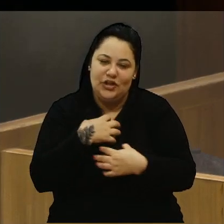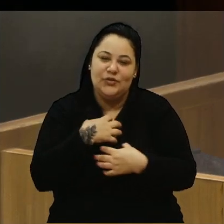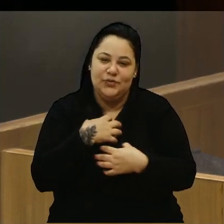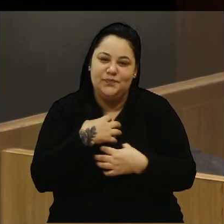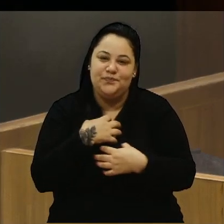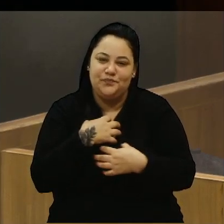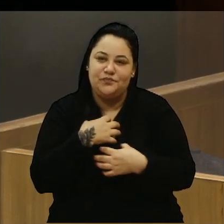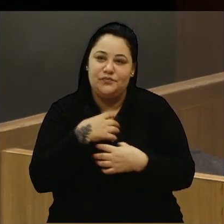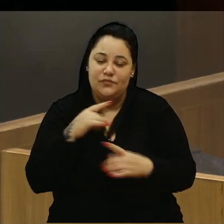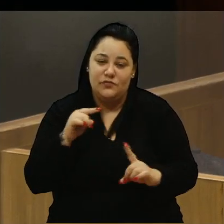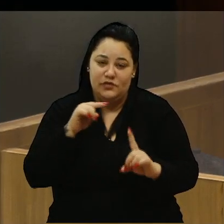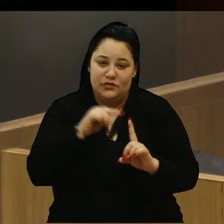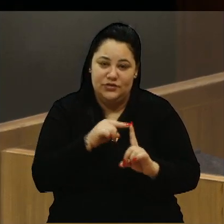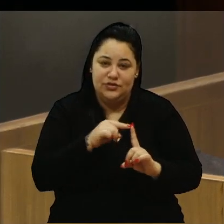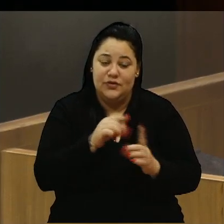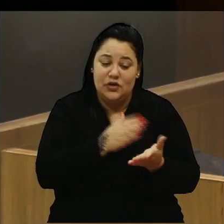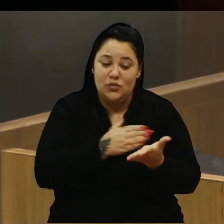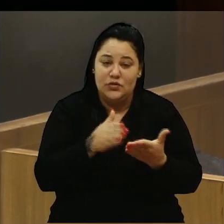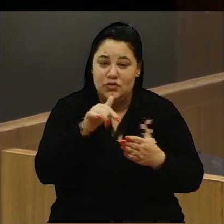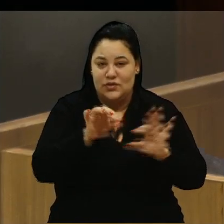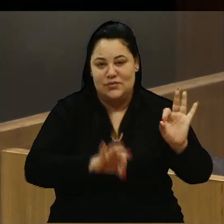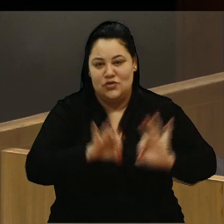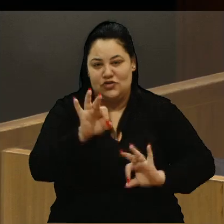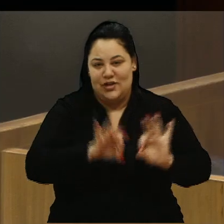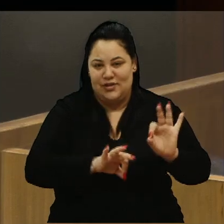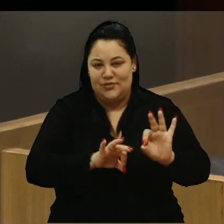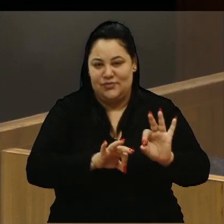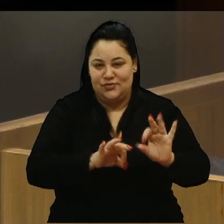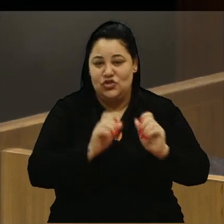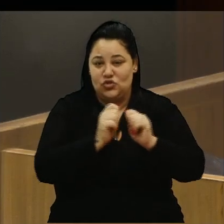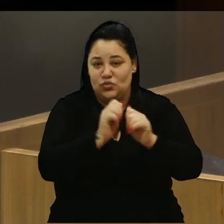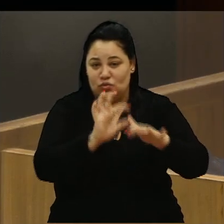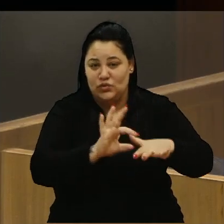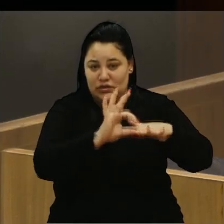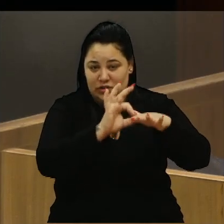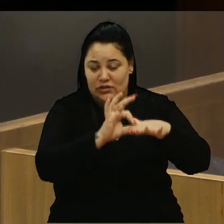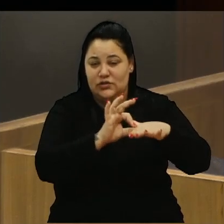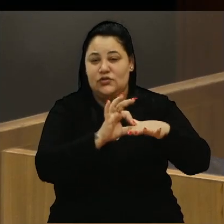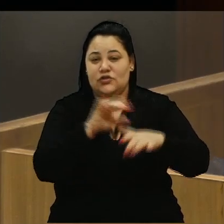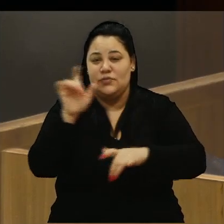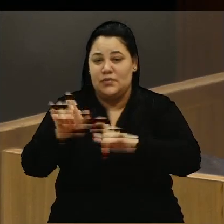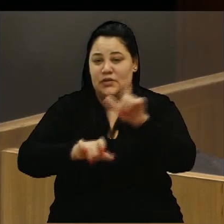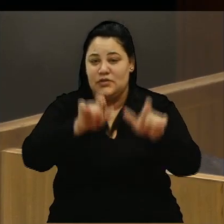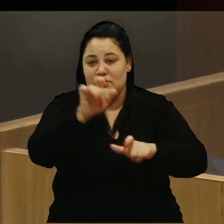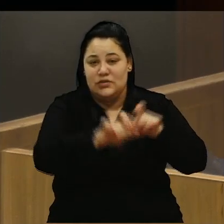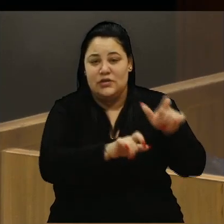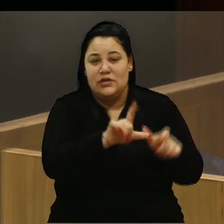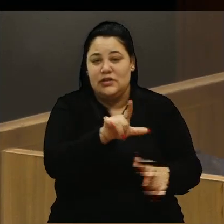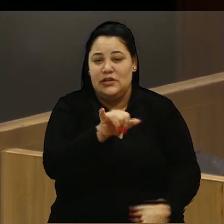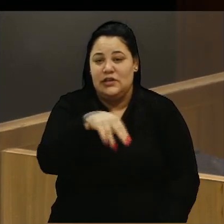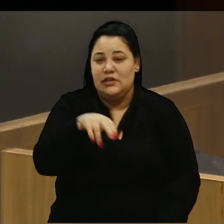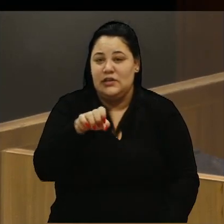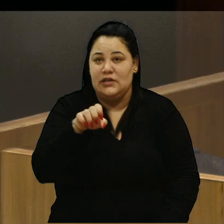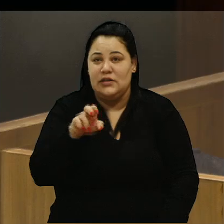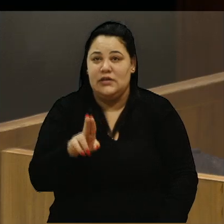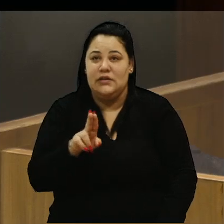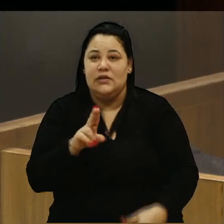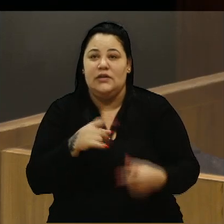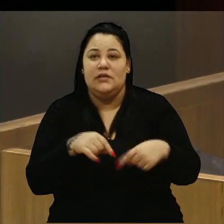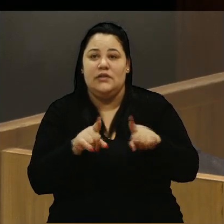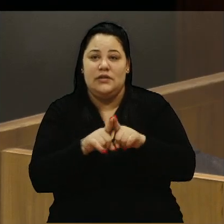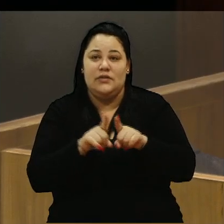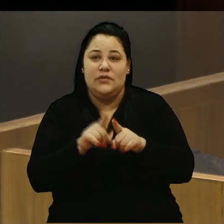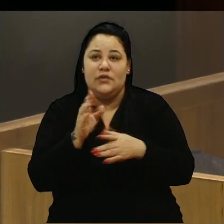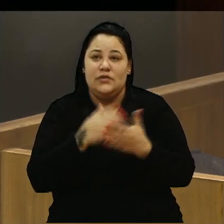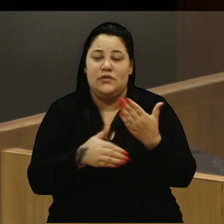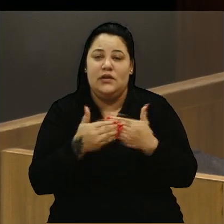a chama do Vigilhão foi acesa, e desde então, sob a liderança de irmãos como o irmão Lineu Fernandes e tantos outros cooperadores, que